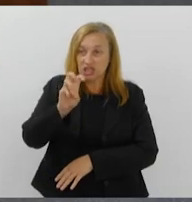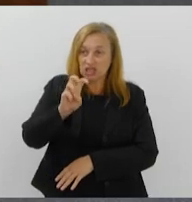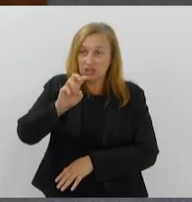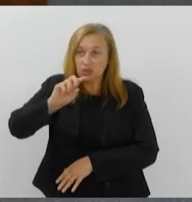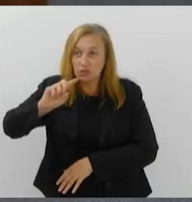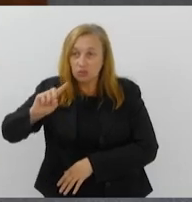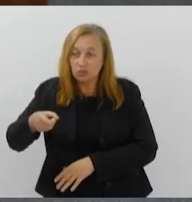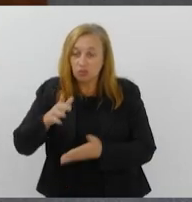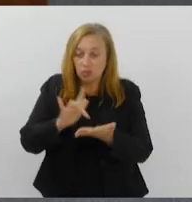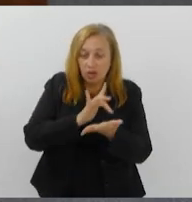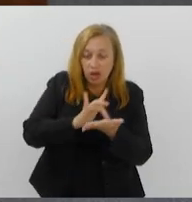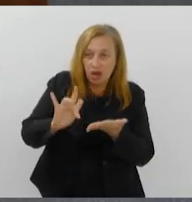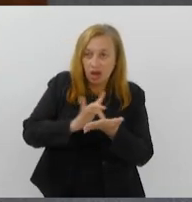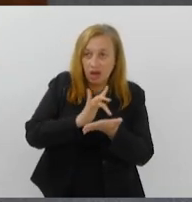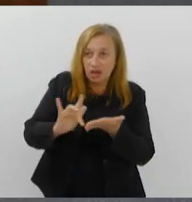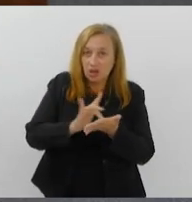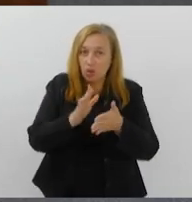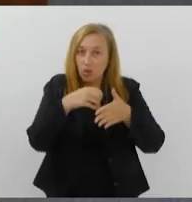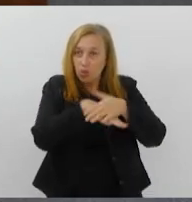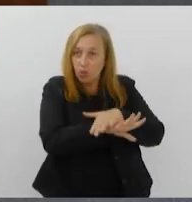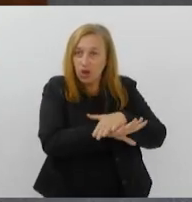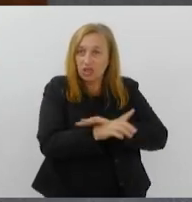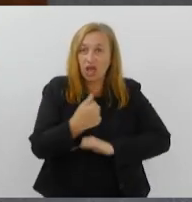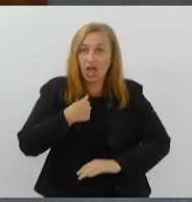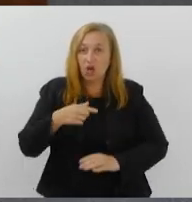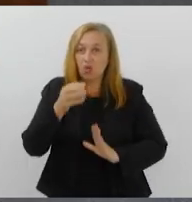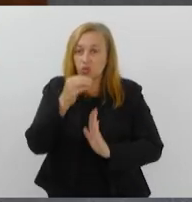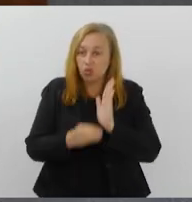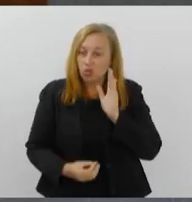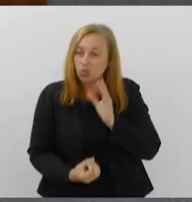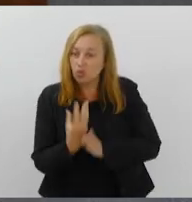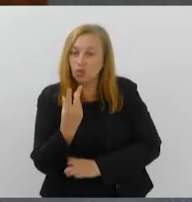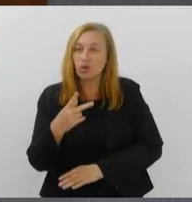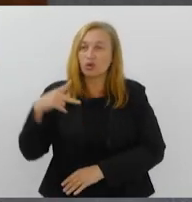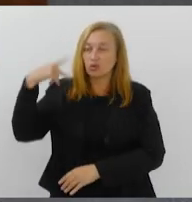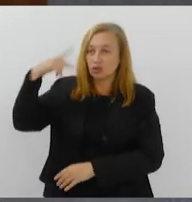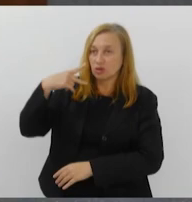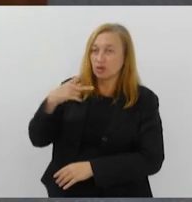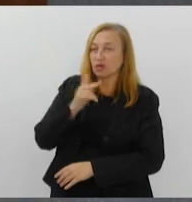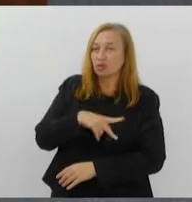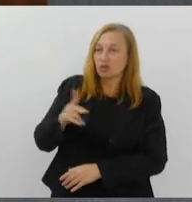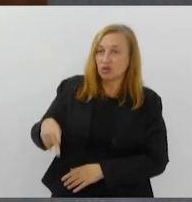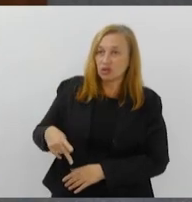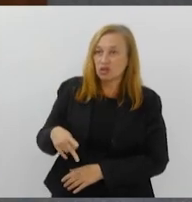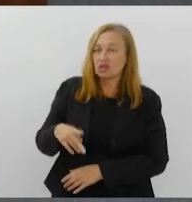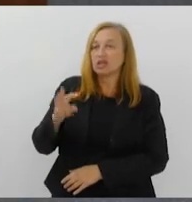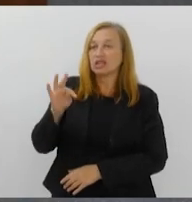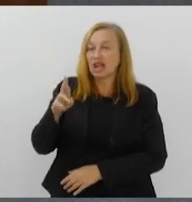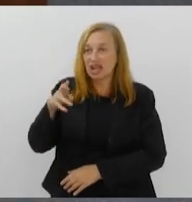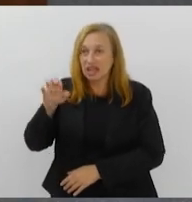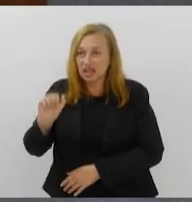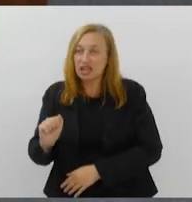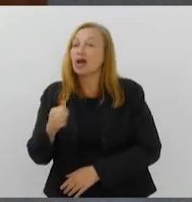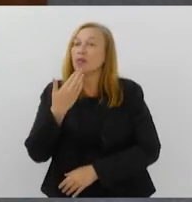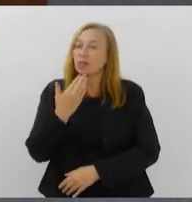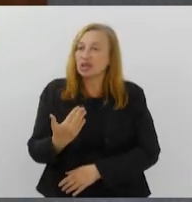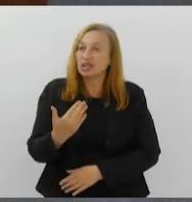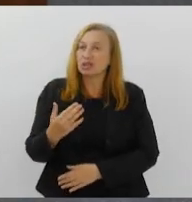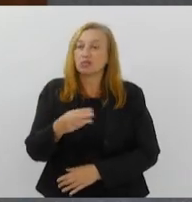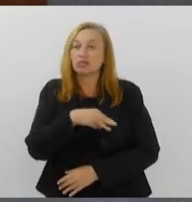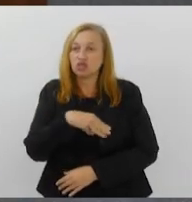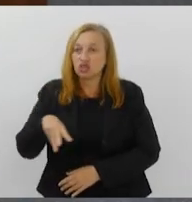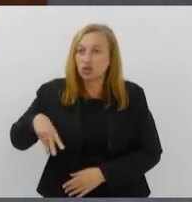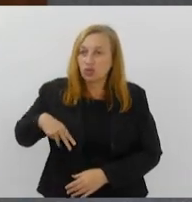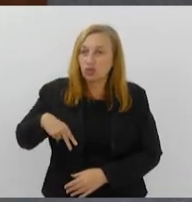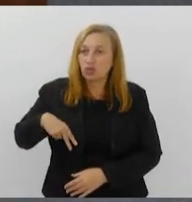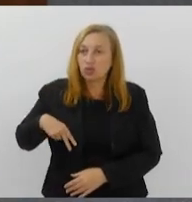tablets lá armazenados, eu fiz um ofício com o vereador professor Túlio, com a deputada federal Talíria, pedindo ao Ministério